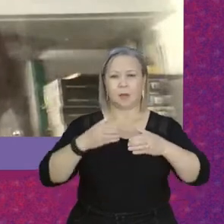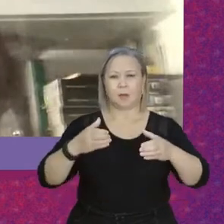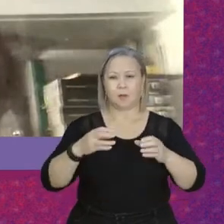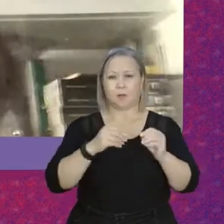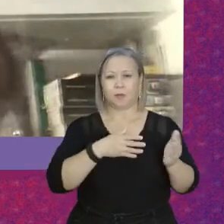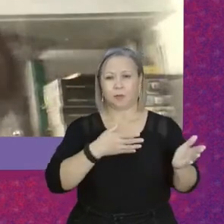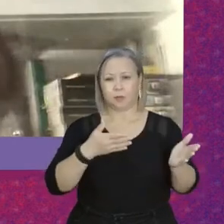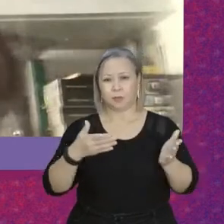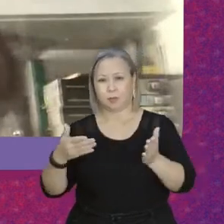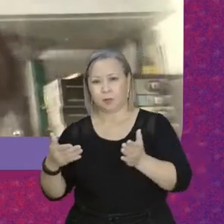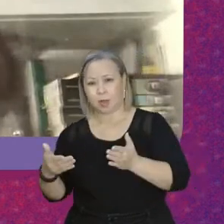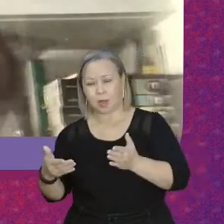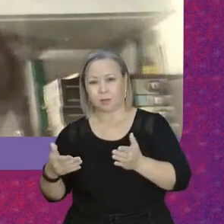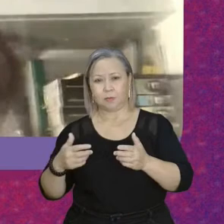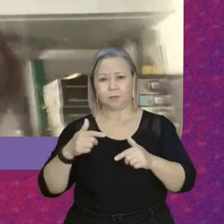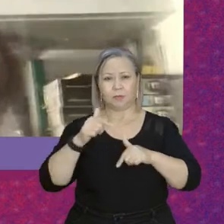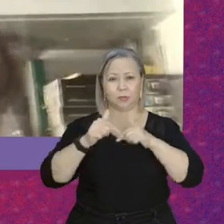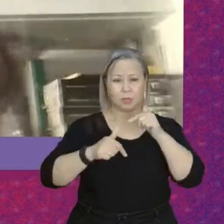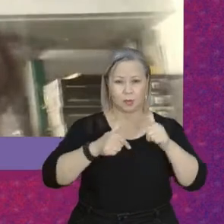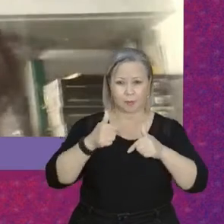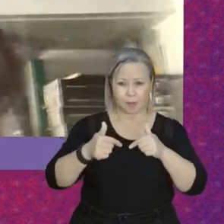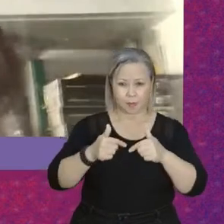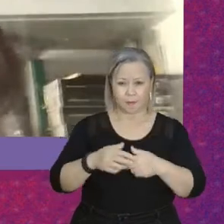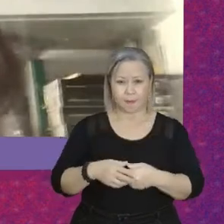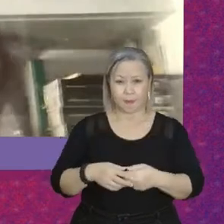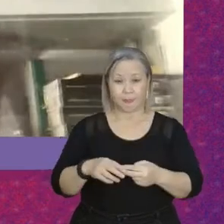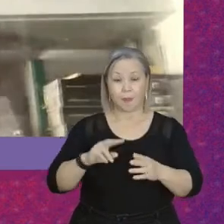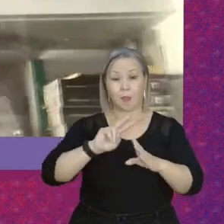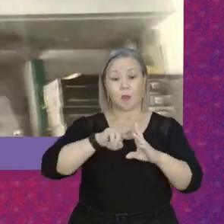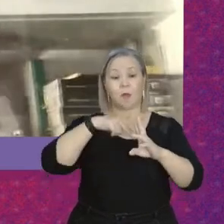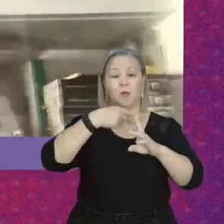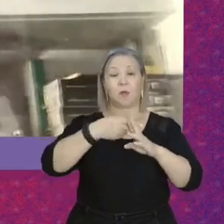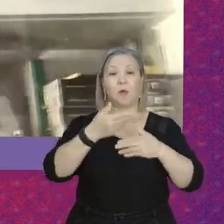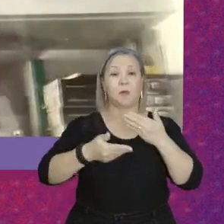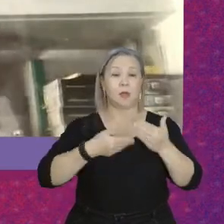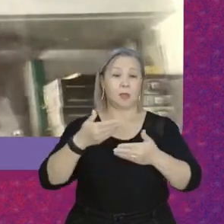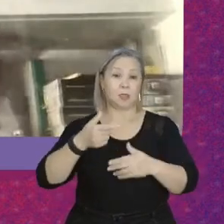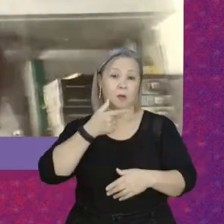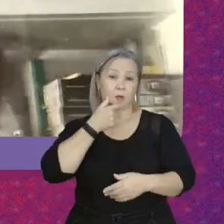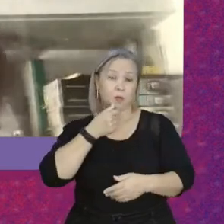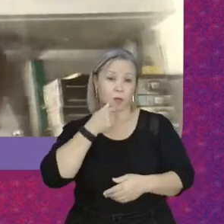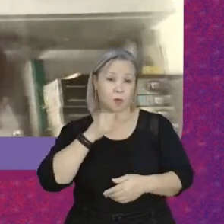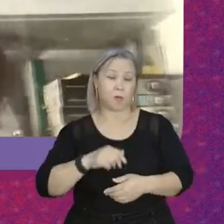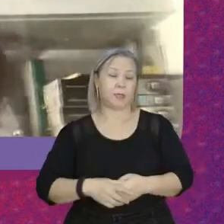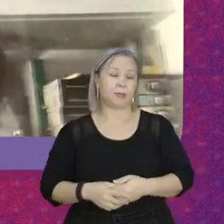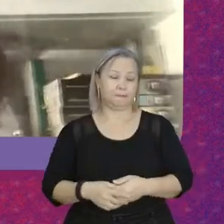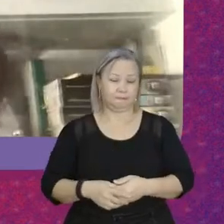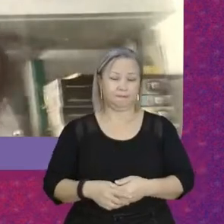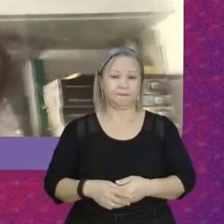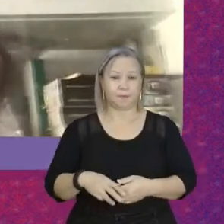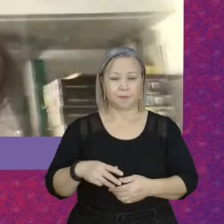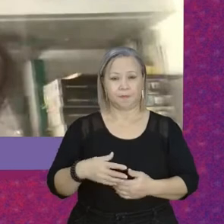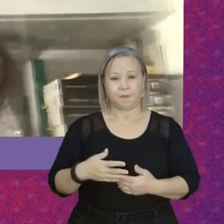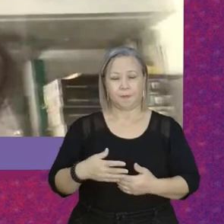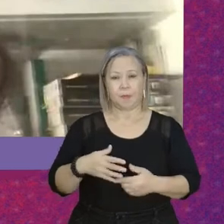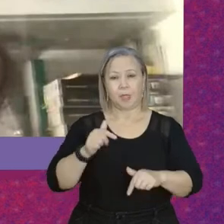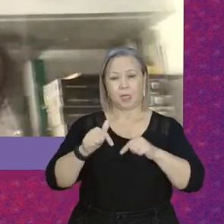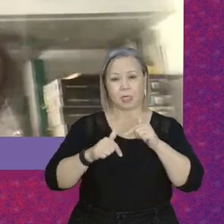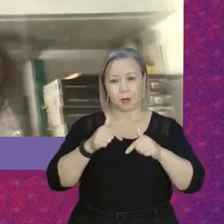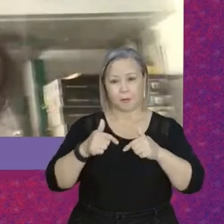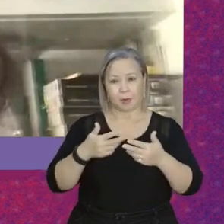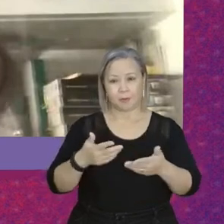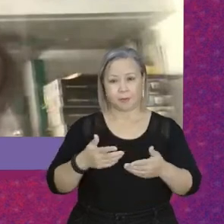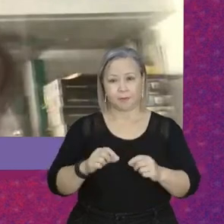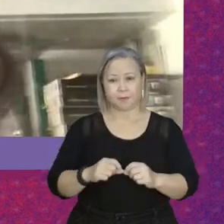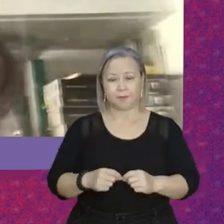de trabalho. O dobro em relação aos homens, nos diz a professora Tica. Mas a